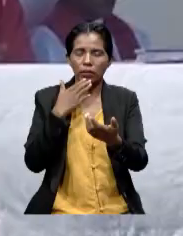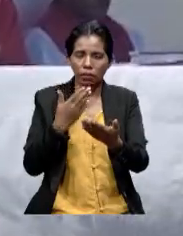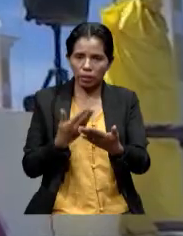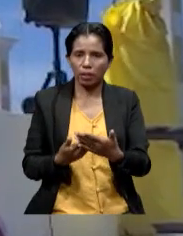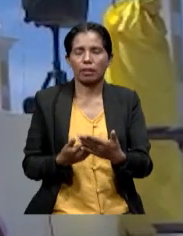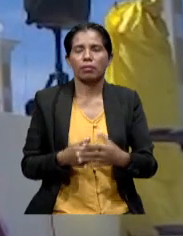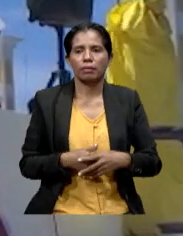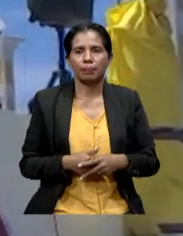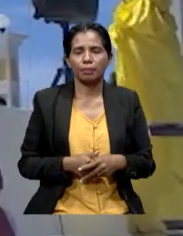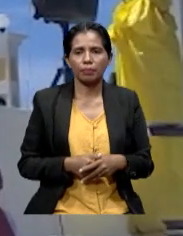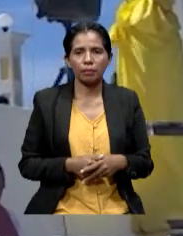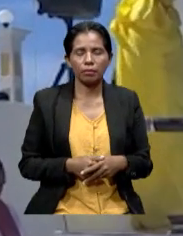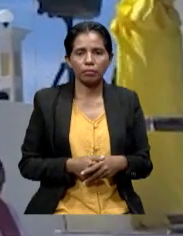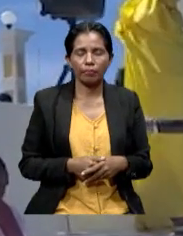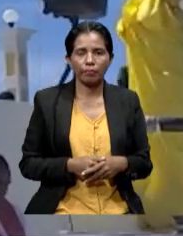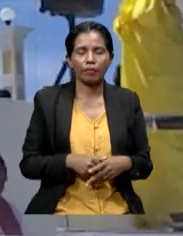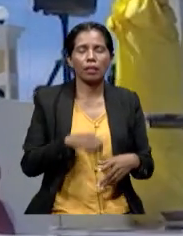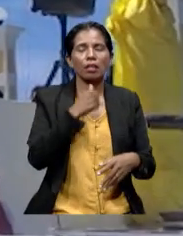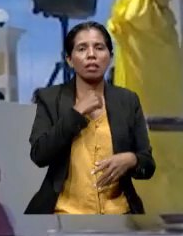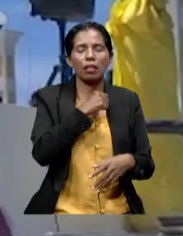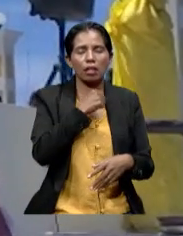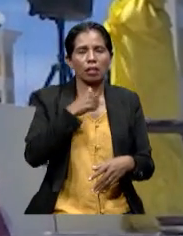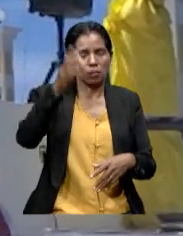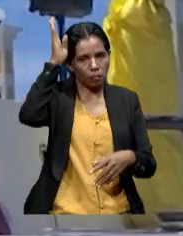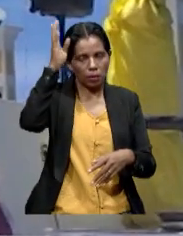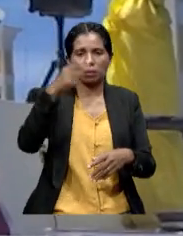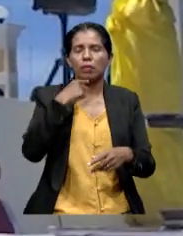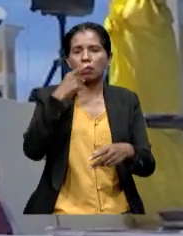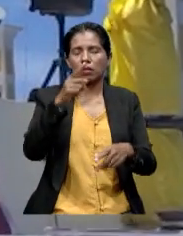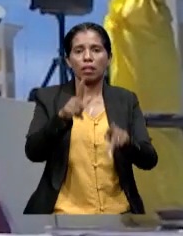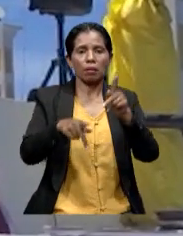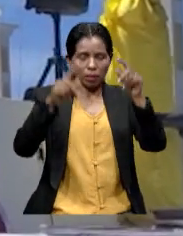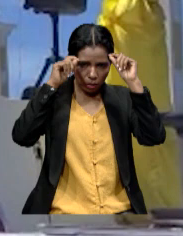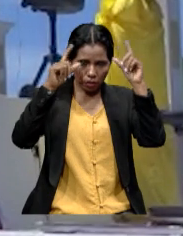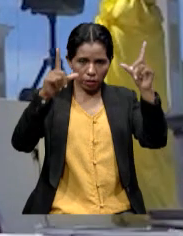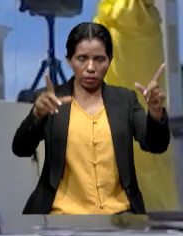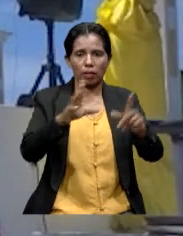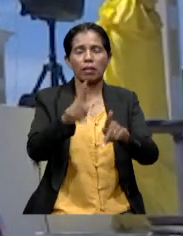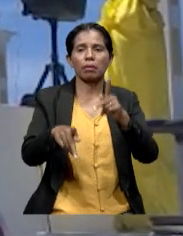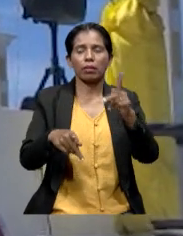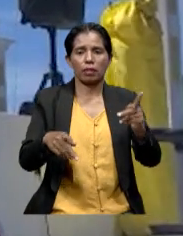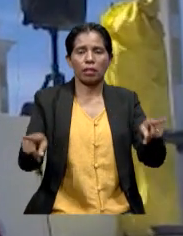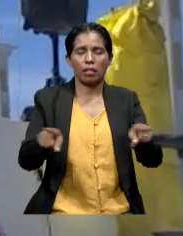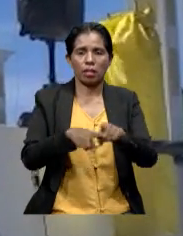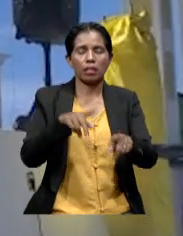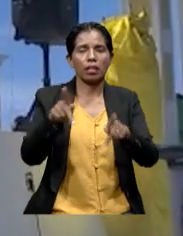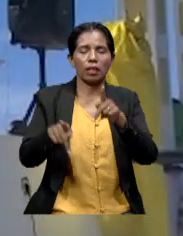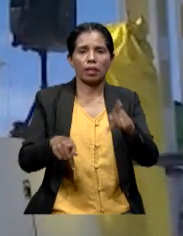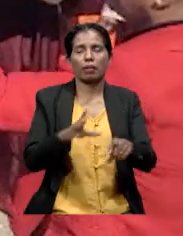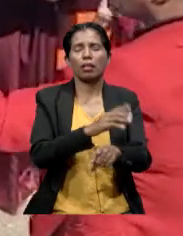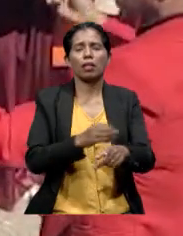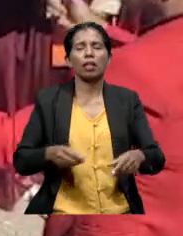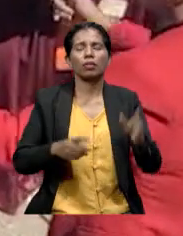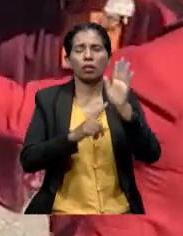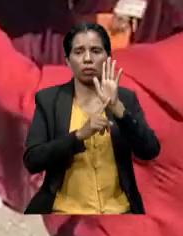prosperidade. Dom Virgílio Cardeal Moça Teten, povo Timor-Leste, povo escolhido, a nação povo Israel, a tu